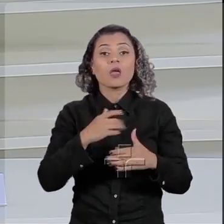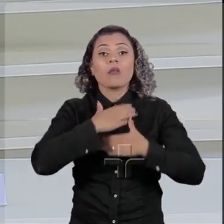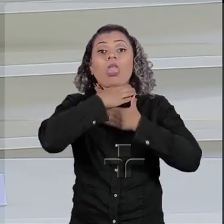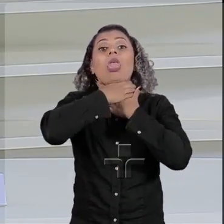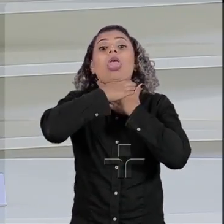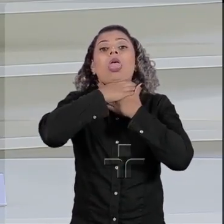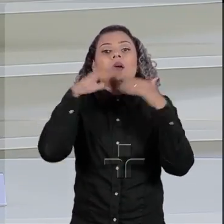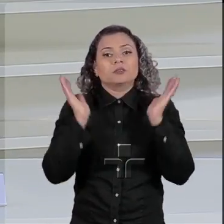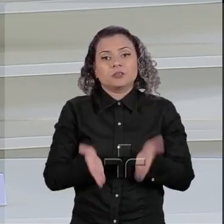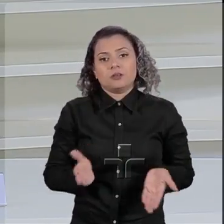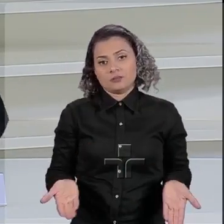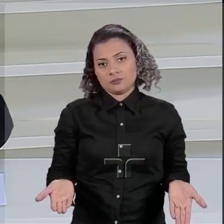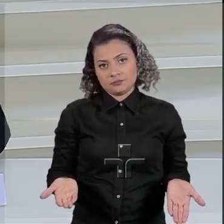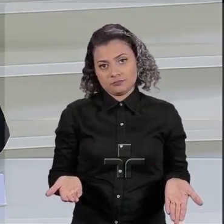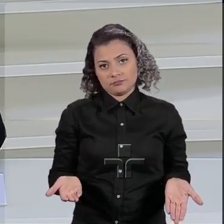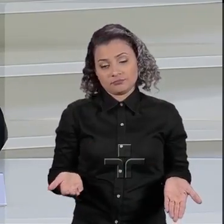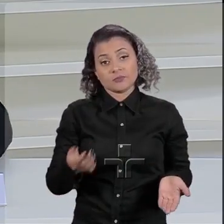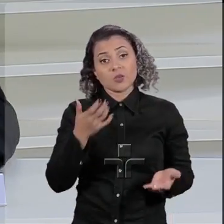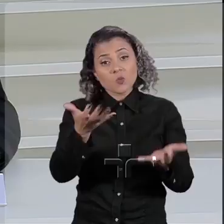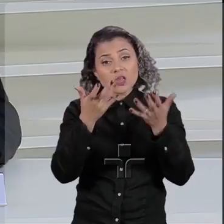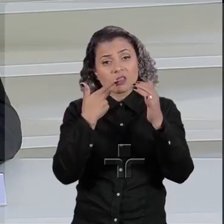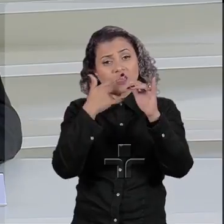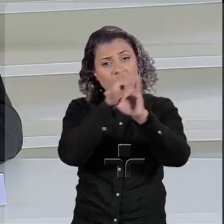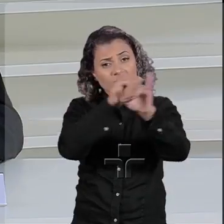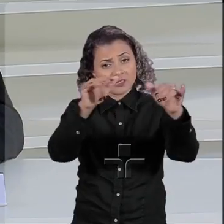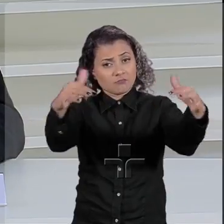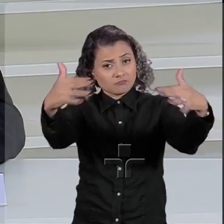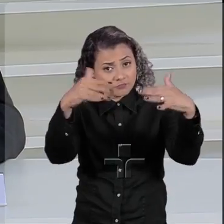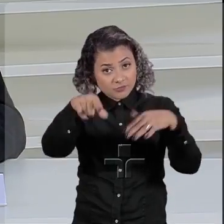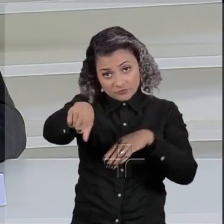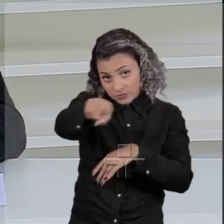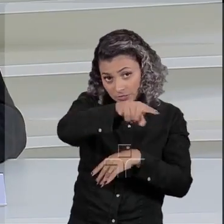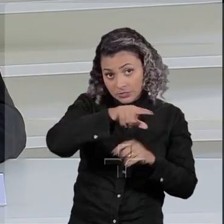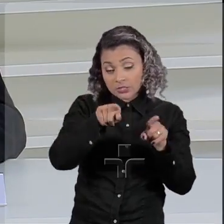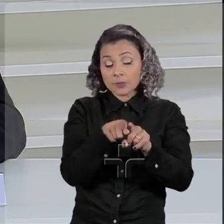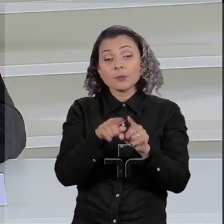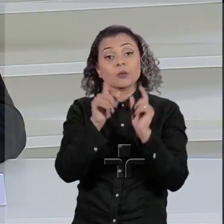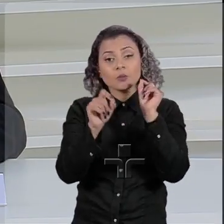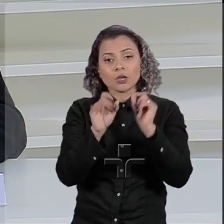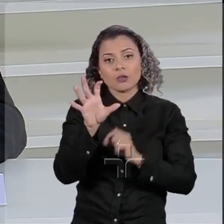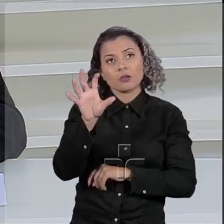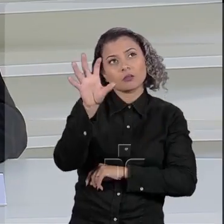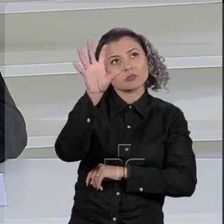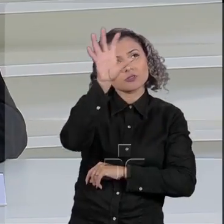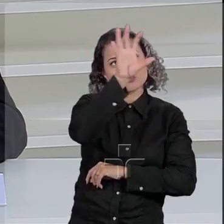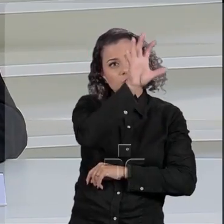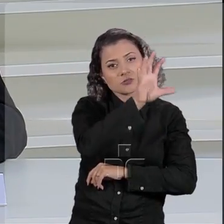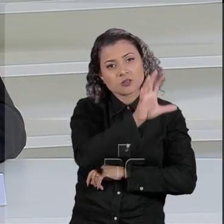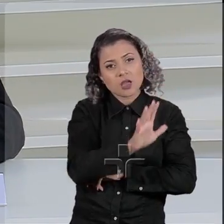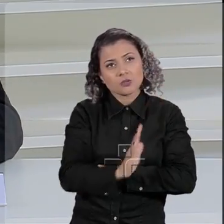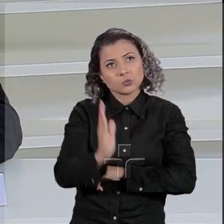Eu quero dizer para o espectador e para vocês, nos estados,